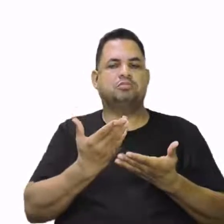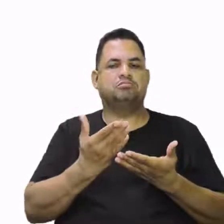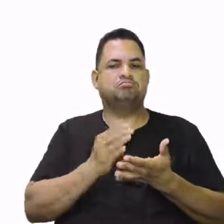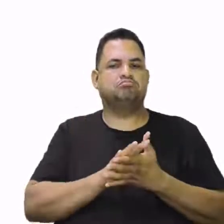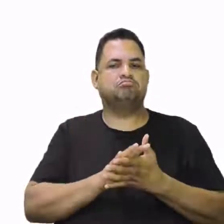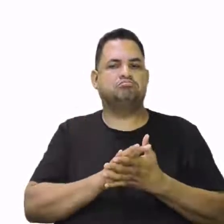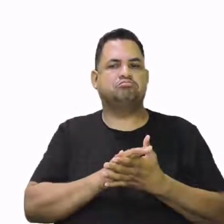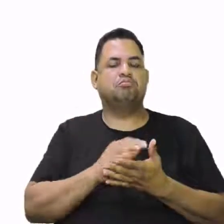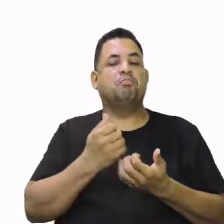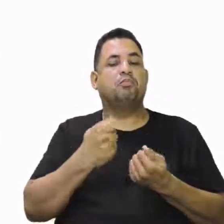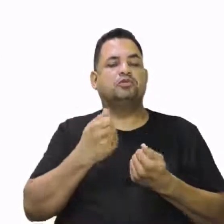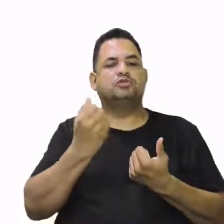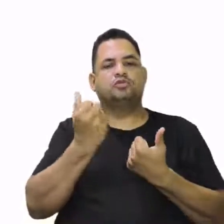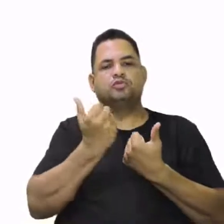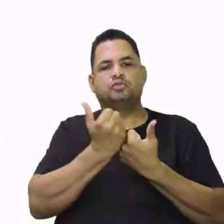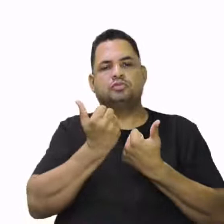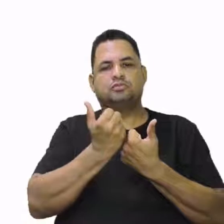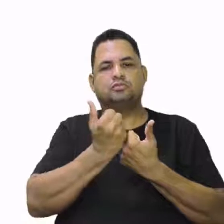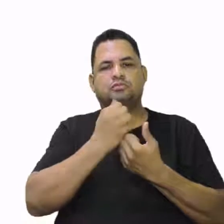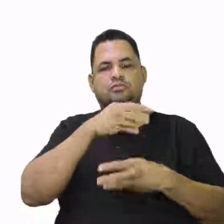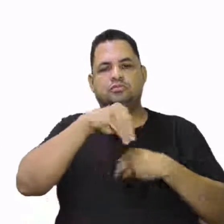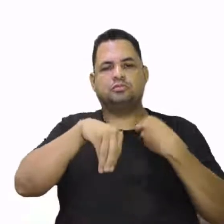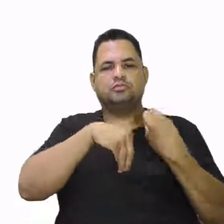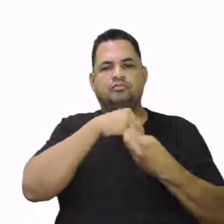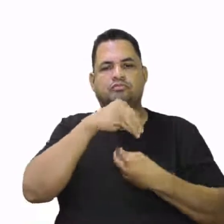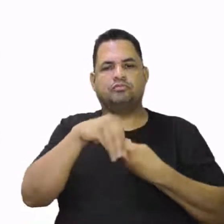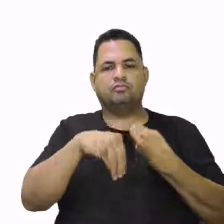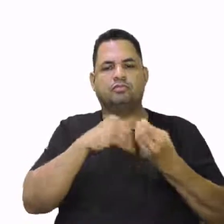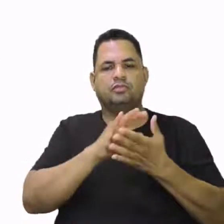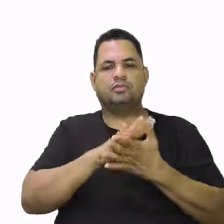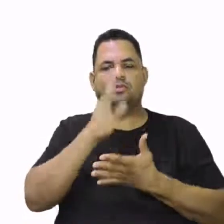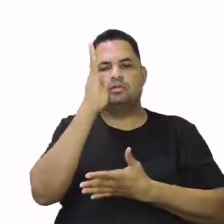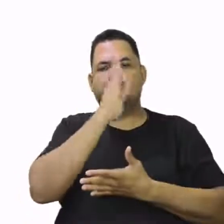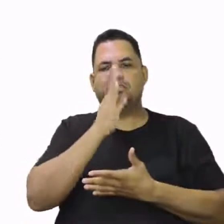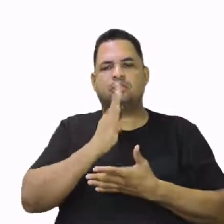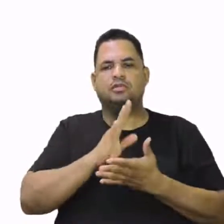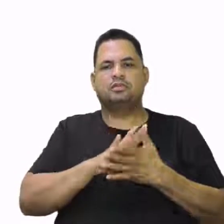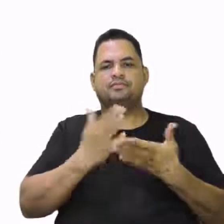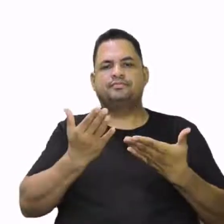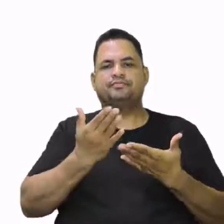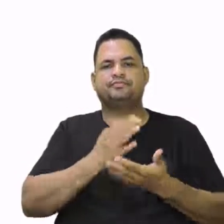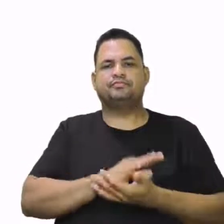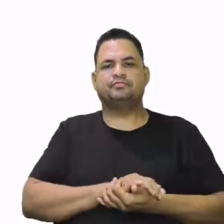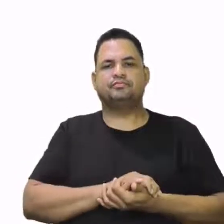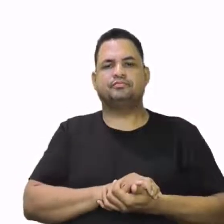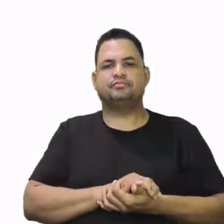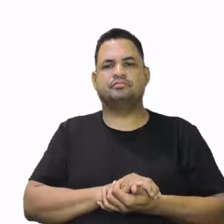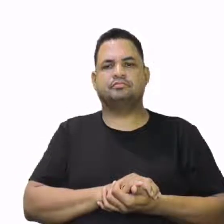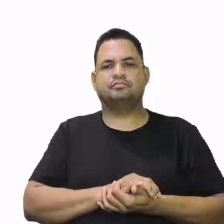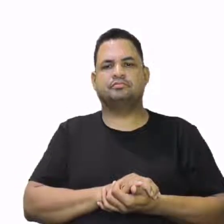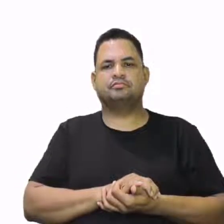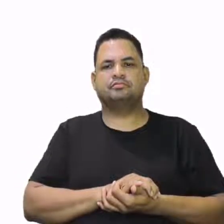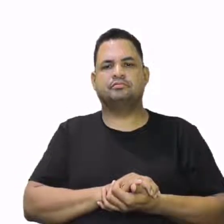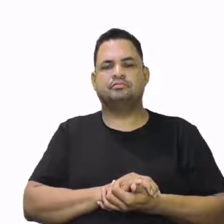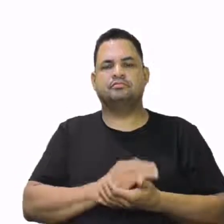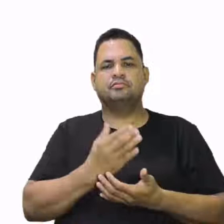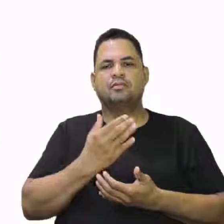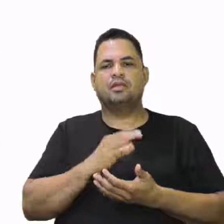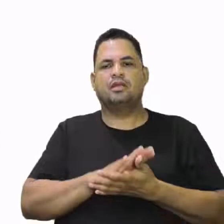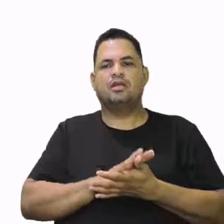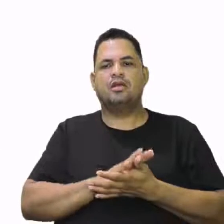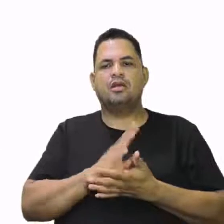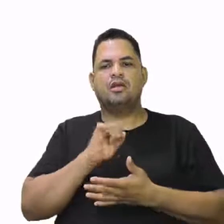tem uma mistura. O brasileiro gosta disso, né? Que mistura com refrigerantes